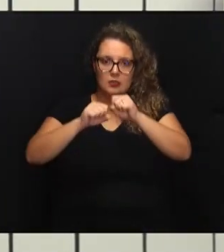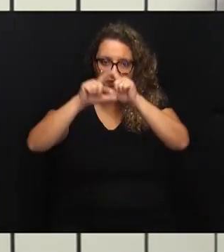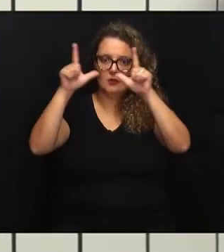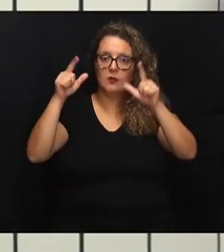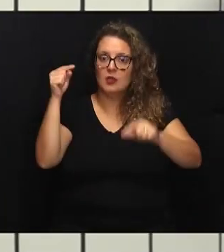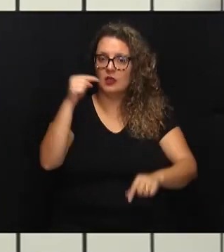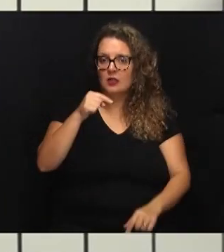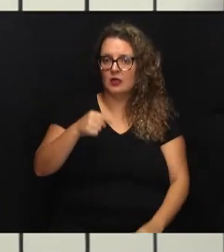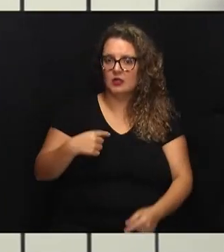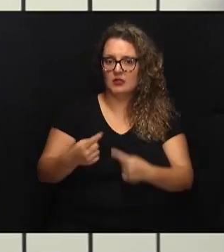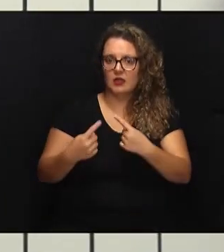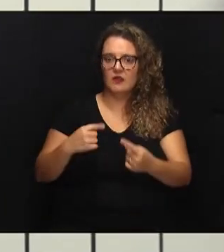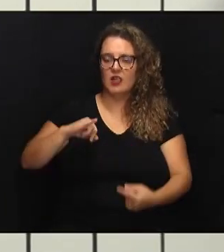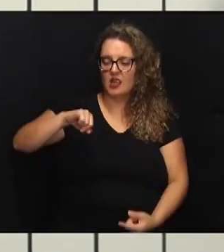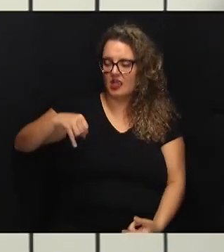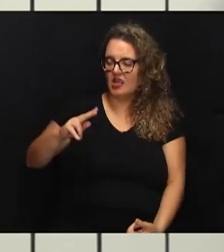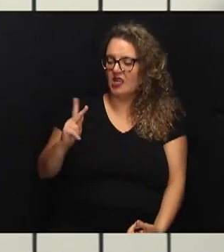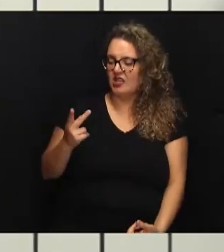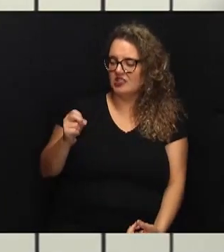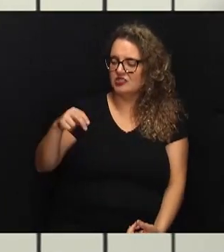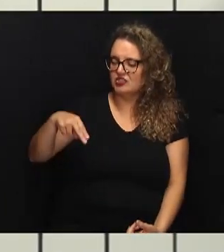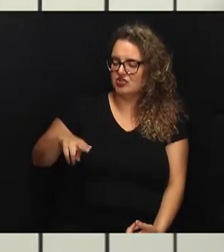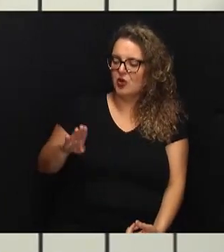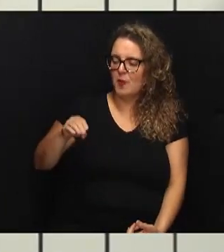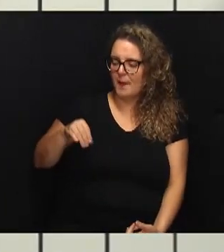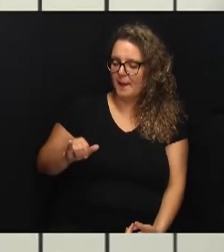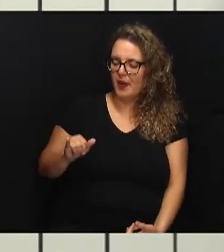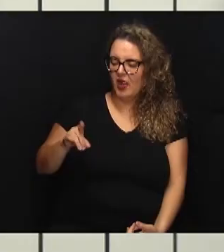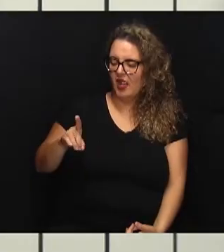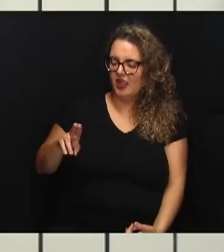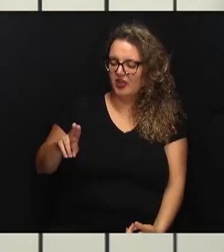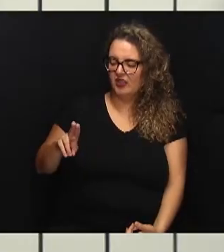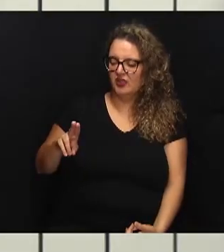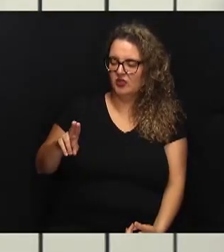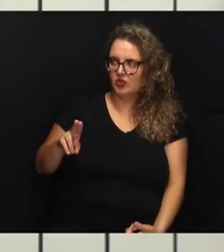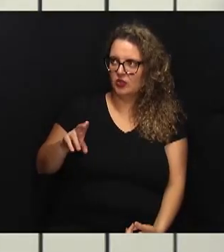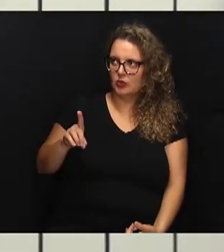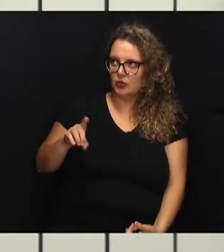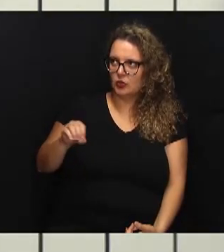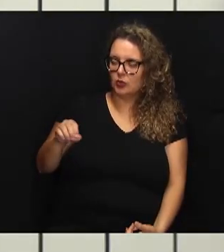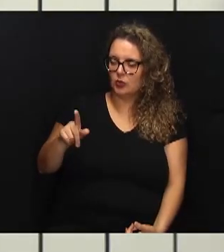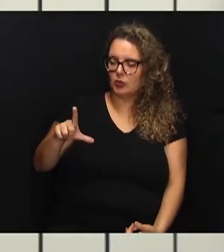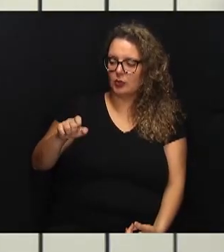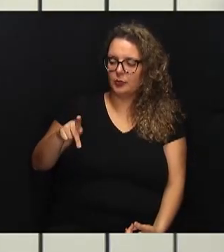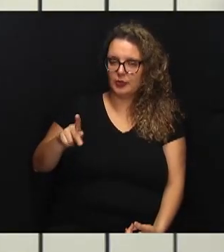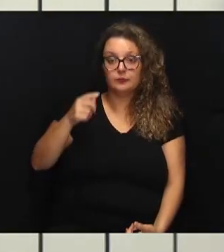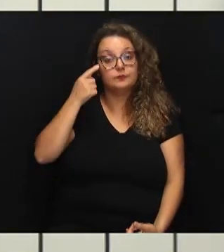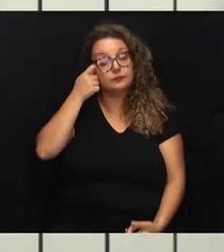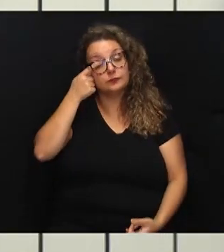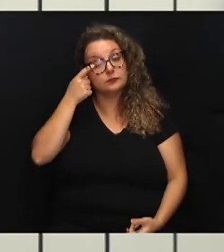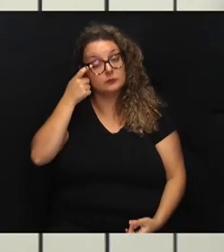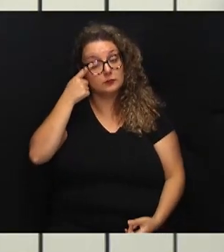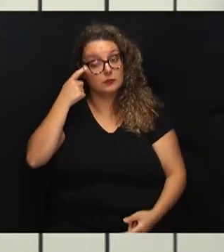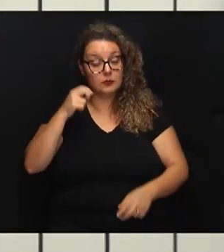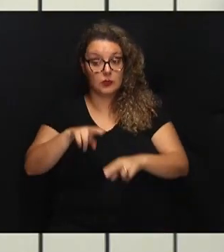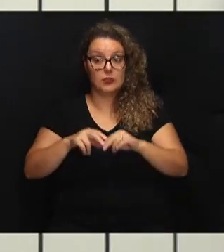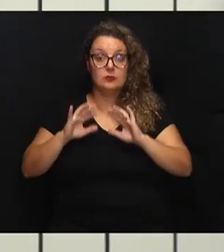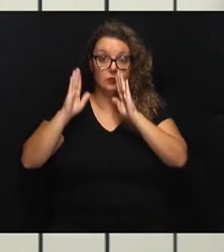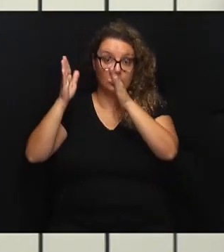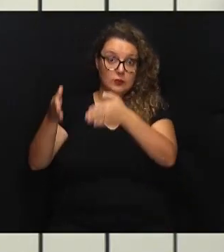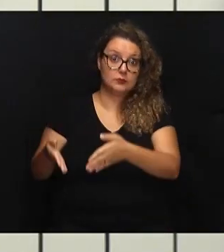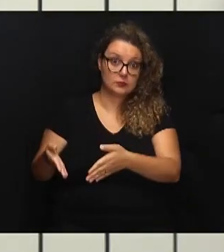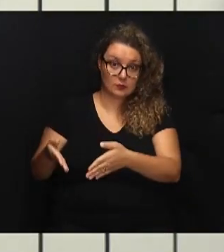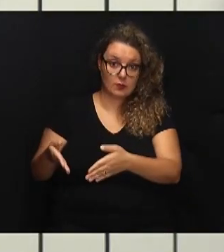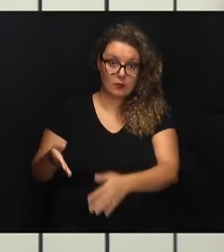na Avenida John Boy Dunlop. E com isso, por isso que esse local, todas as atenções foram lá para